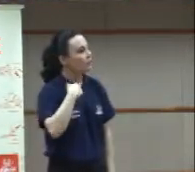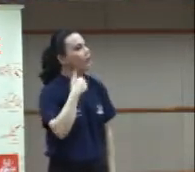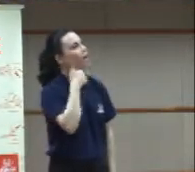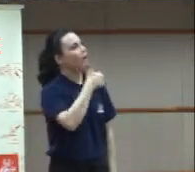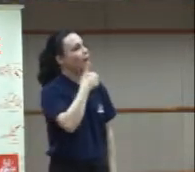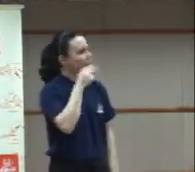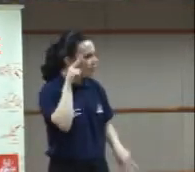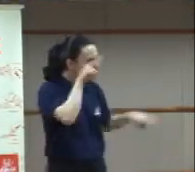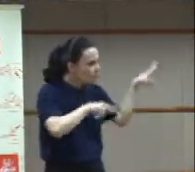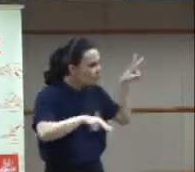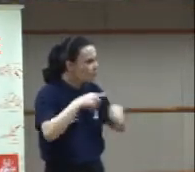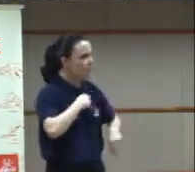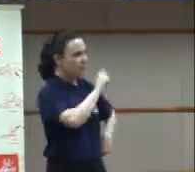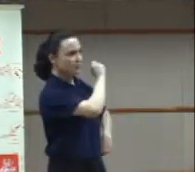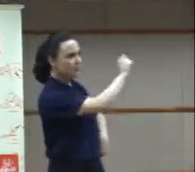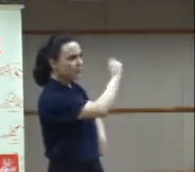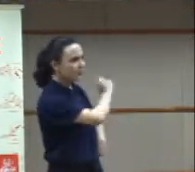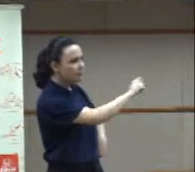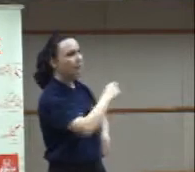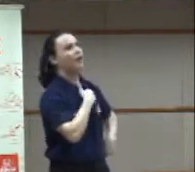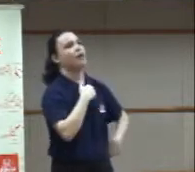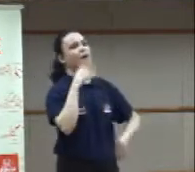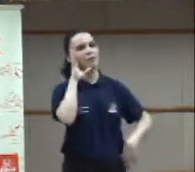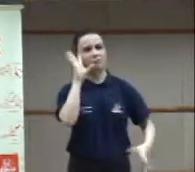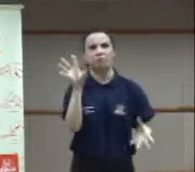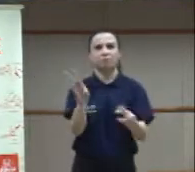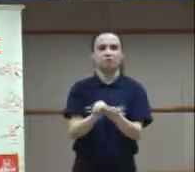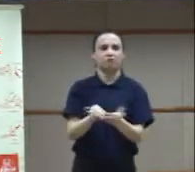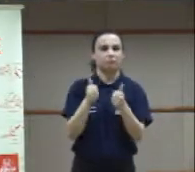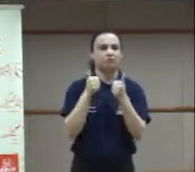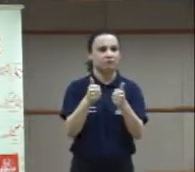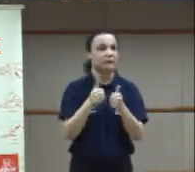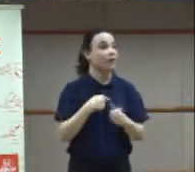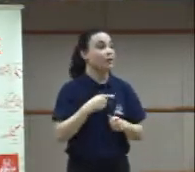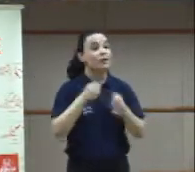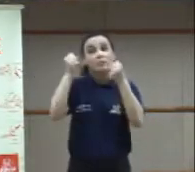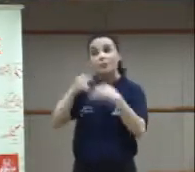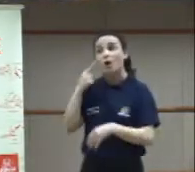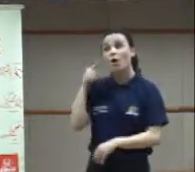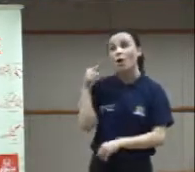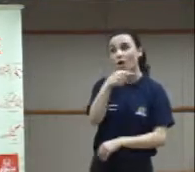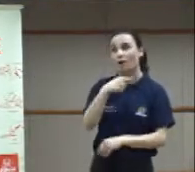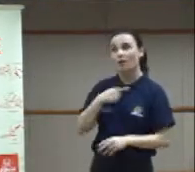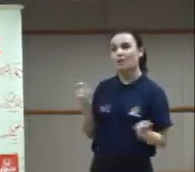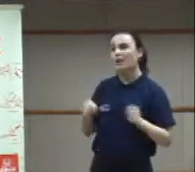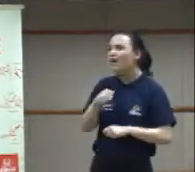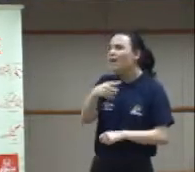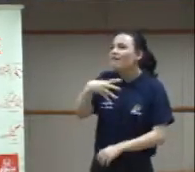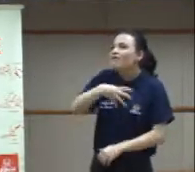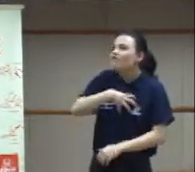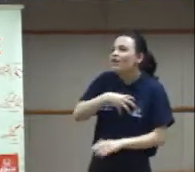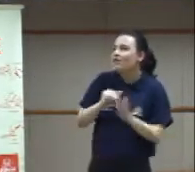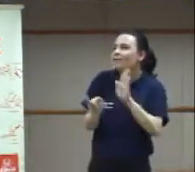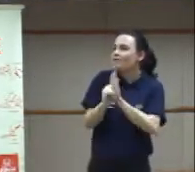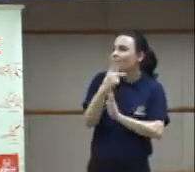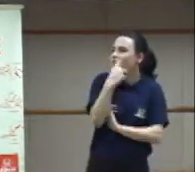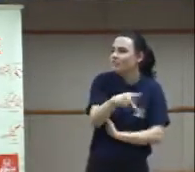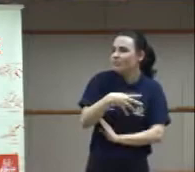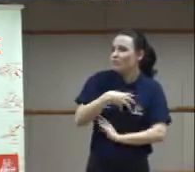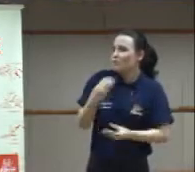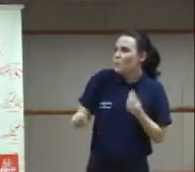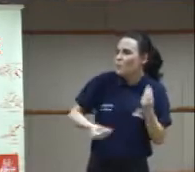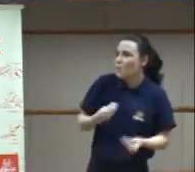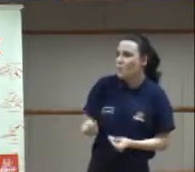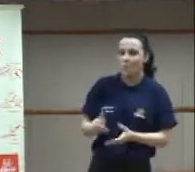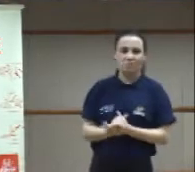da grande capacidade de observação das pessoas surdas, do jeitão do surdo se portar.